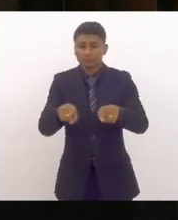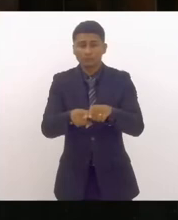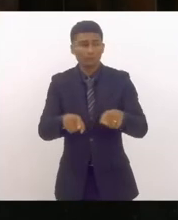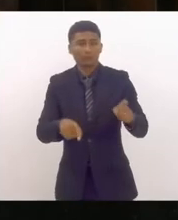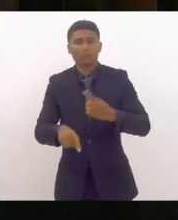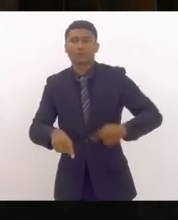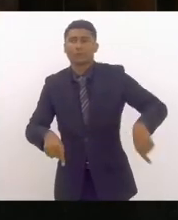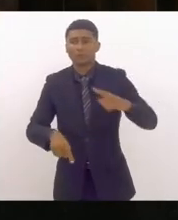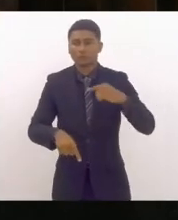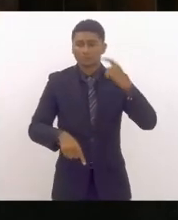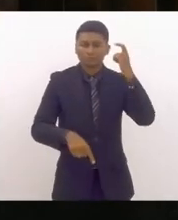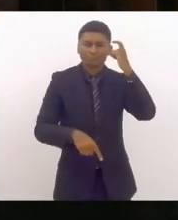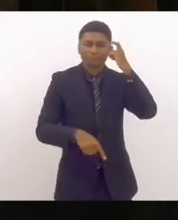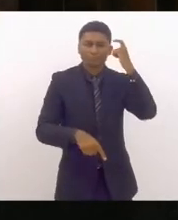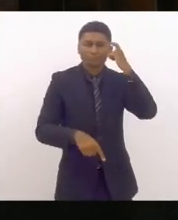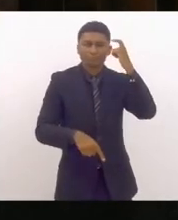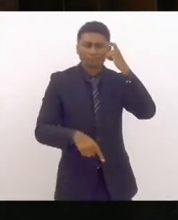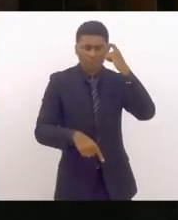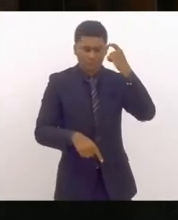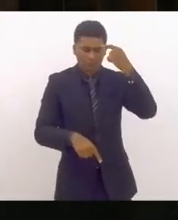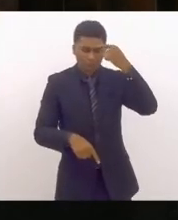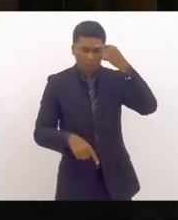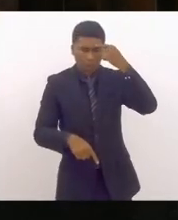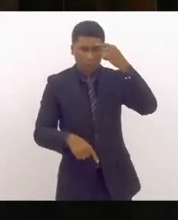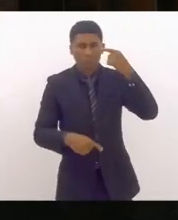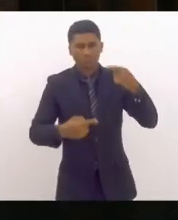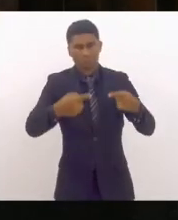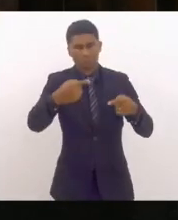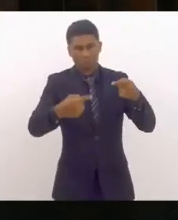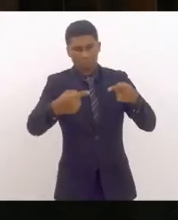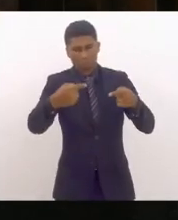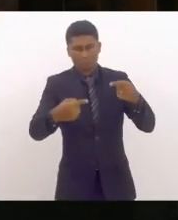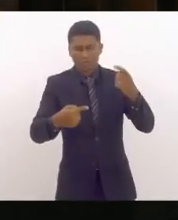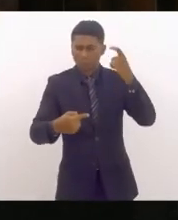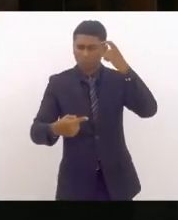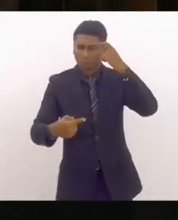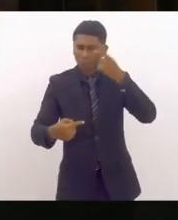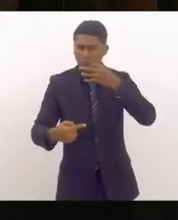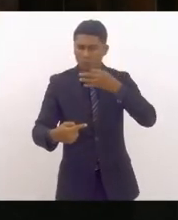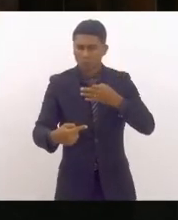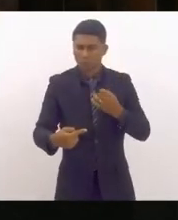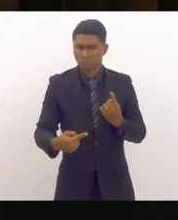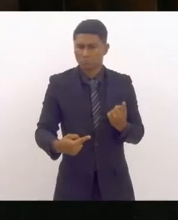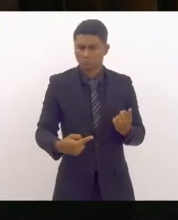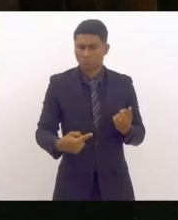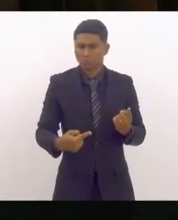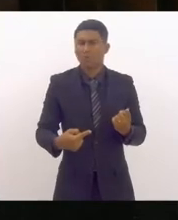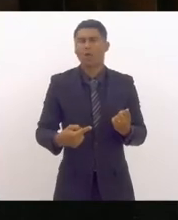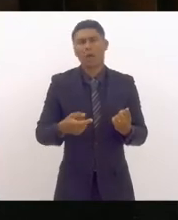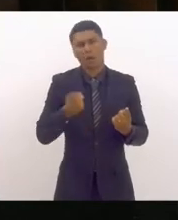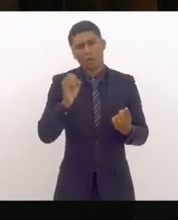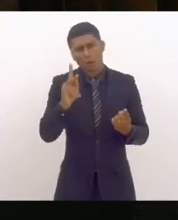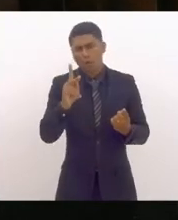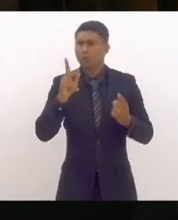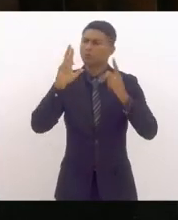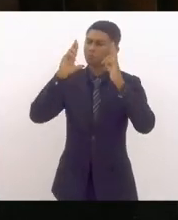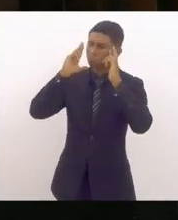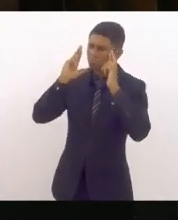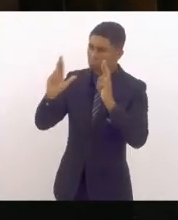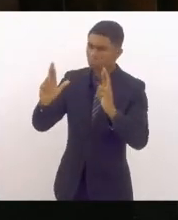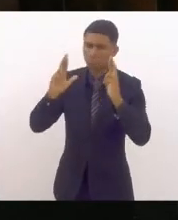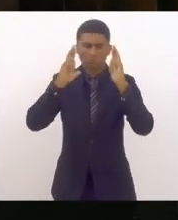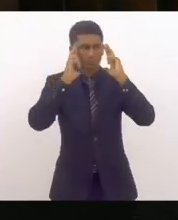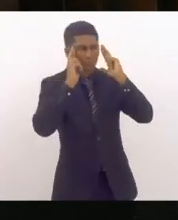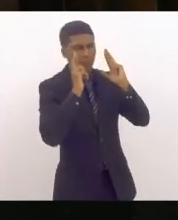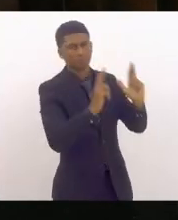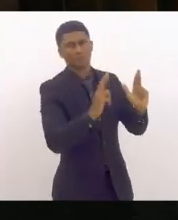pensamento as nossas viagens as nossas ideias principalmente no campo da política dentro de um respeito mútuo